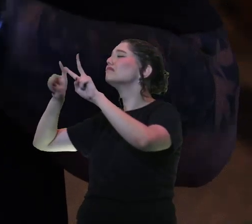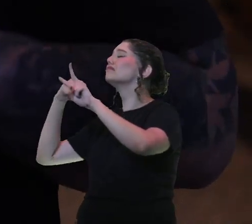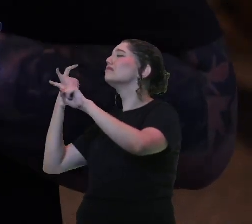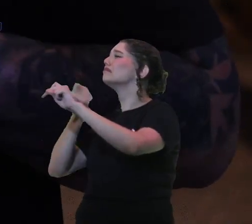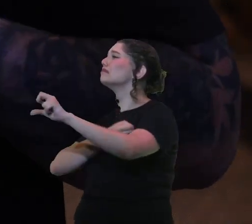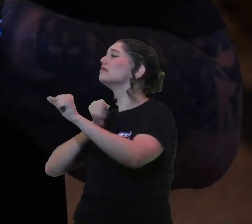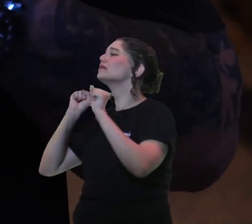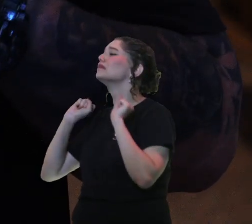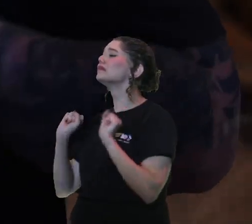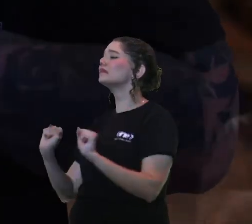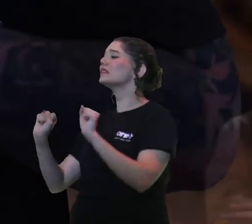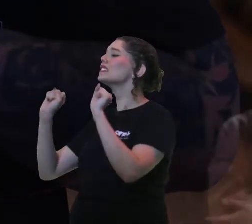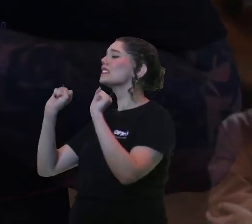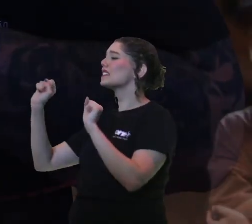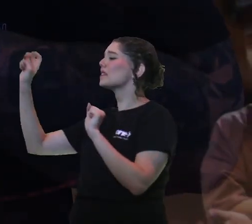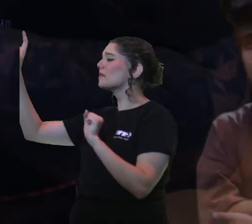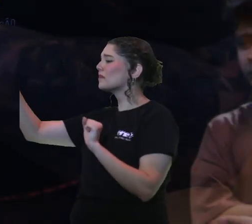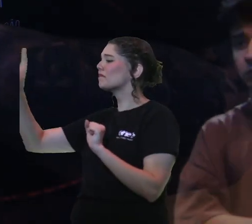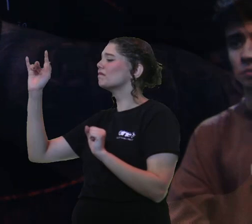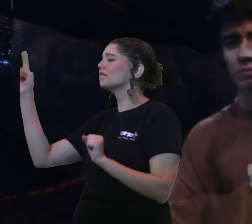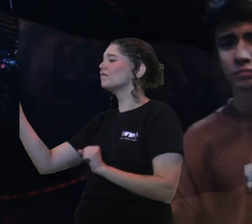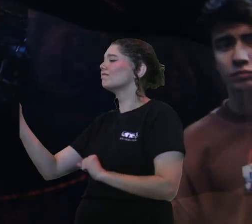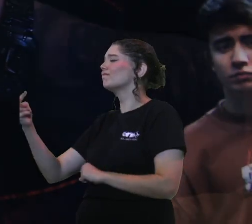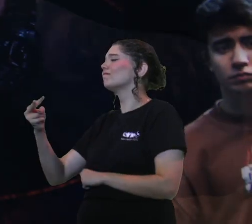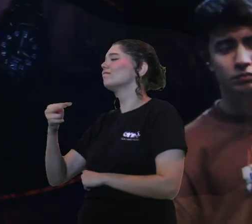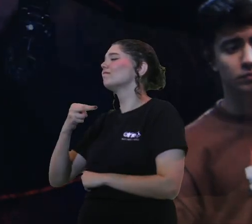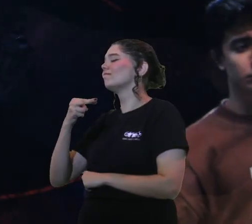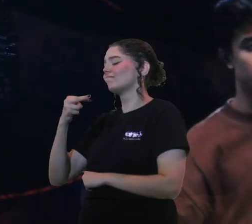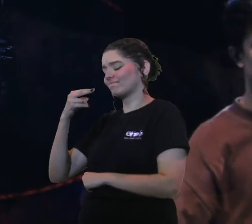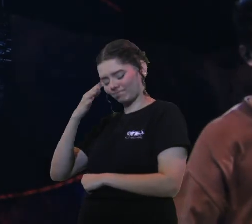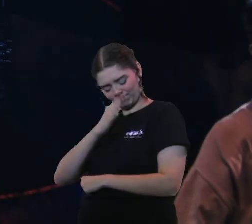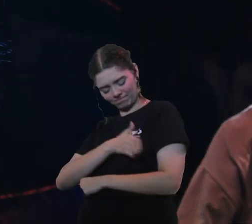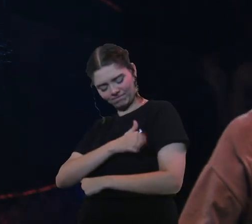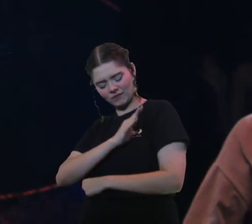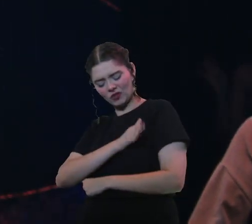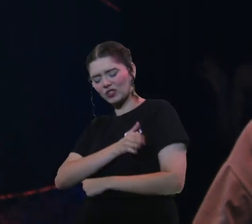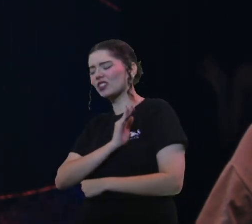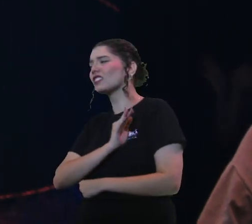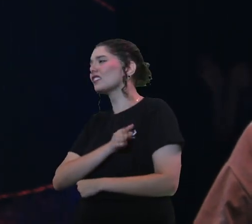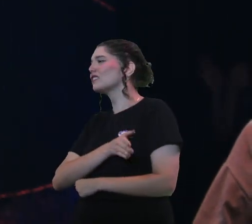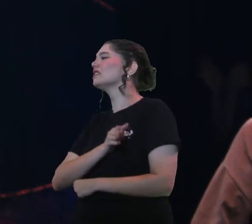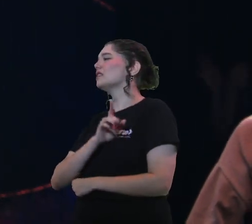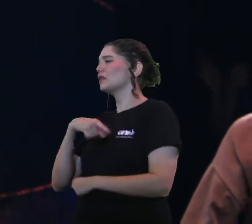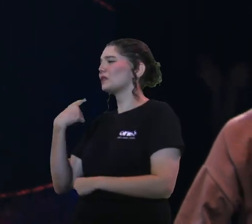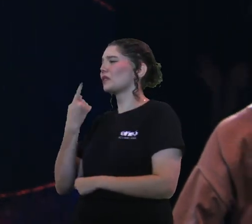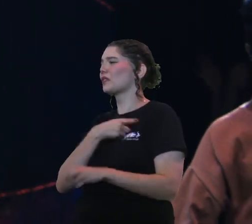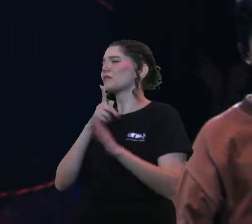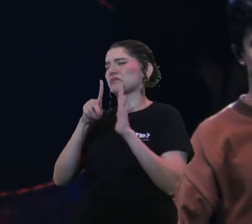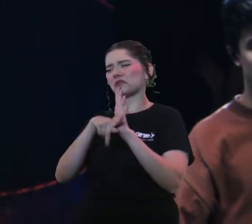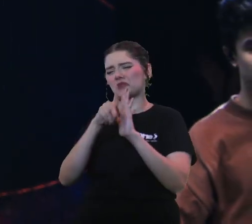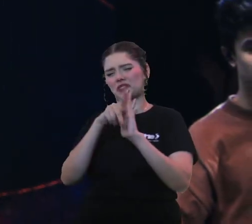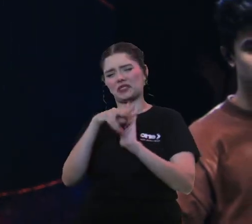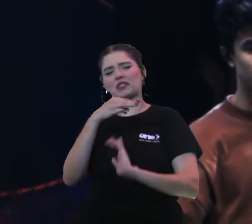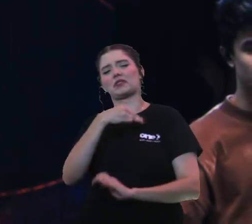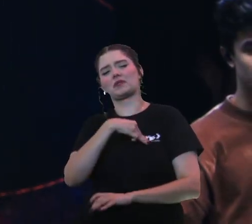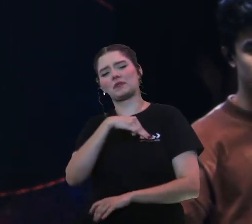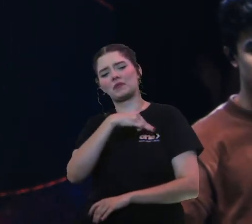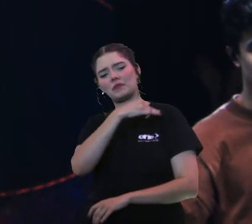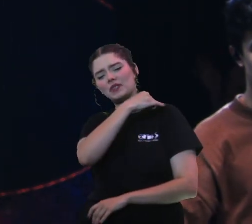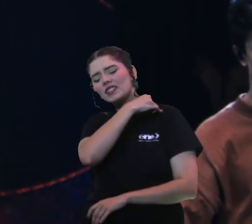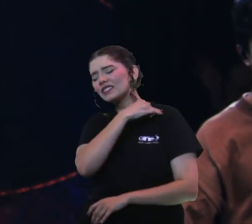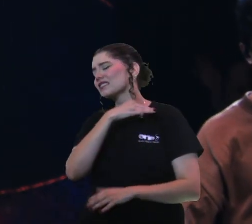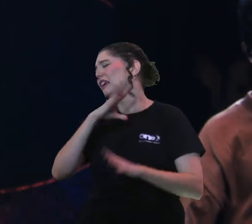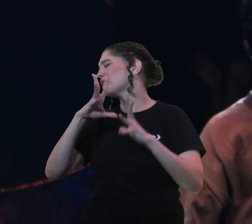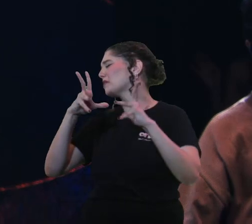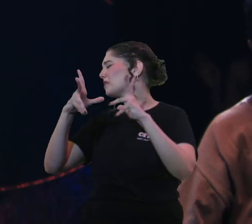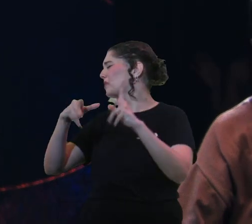que o Senhor tem falado a cada um aqui, Deus, que possa sair daqui novos sonhos, novos projetos, novos livros, novos ministérios, em nome de Jesus. Existem